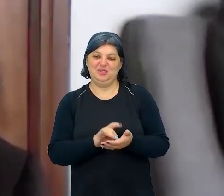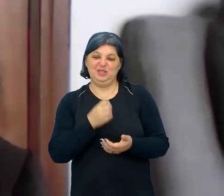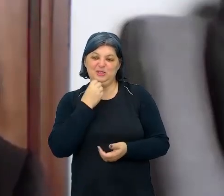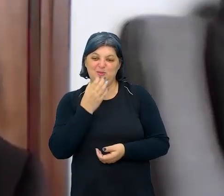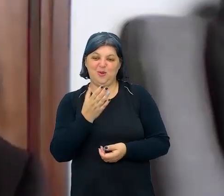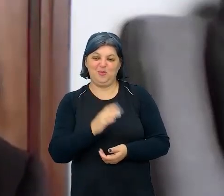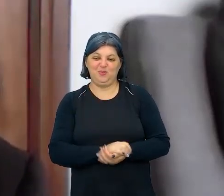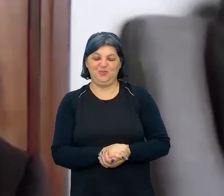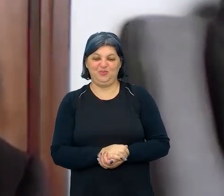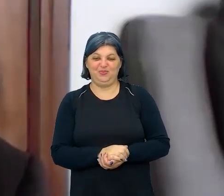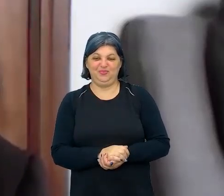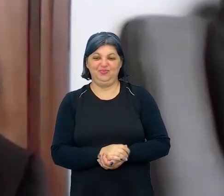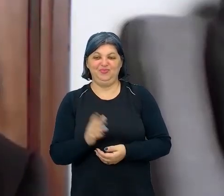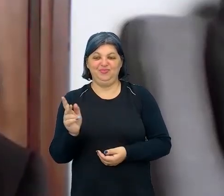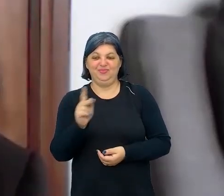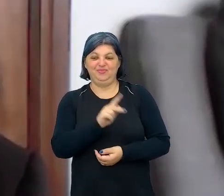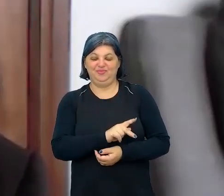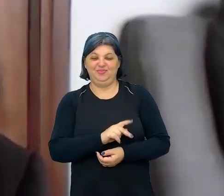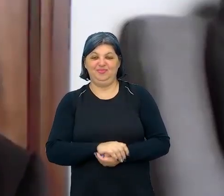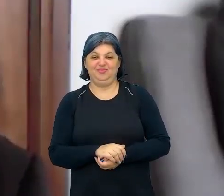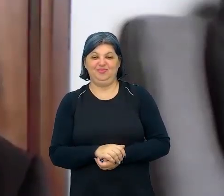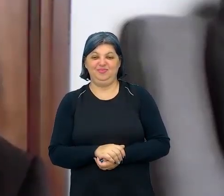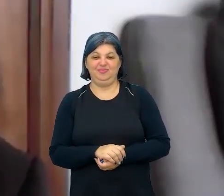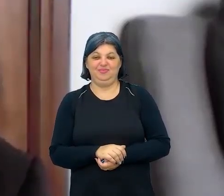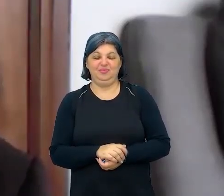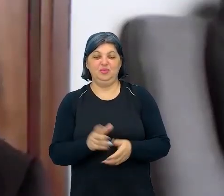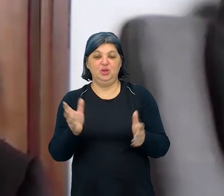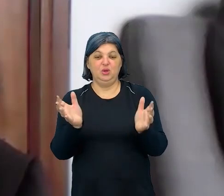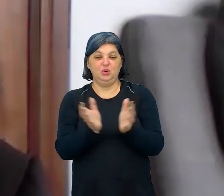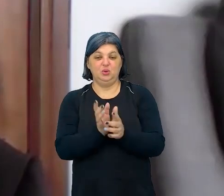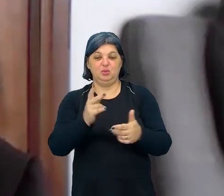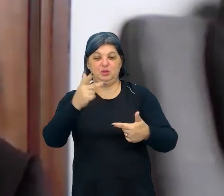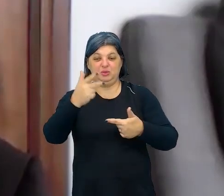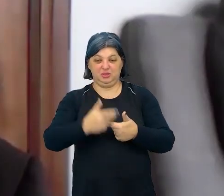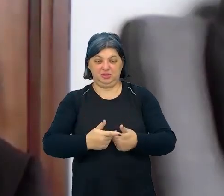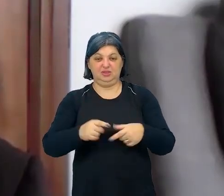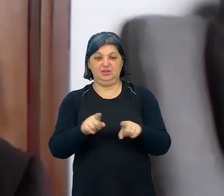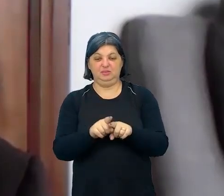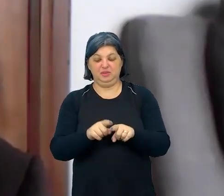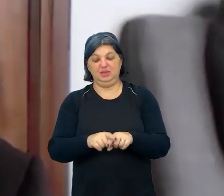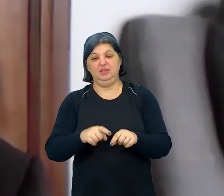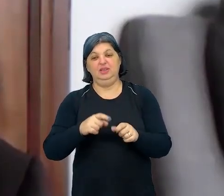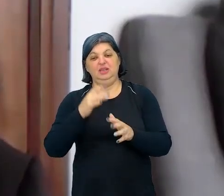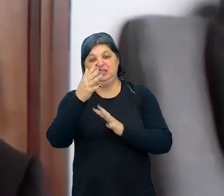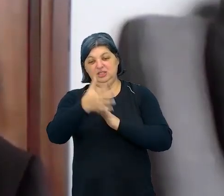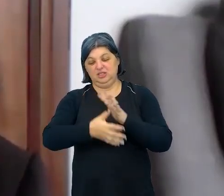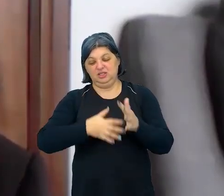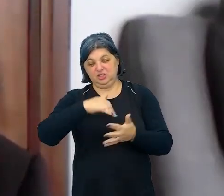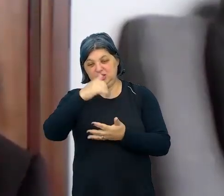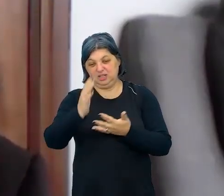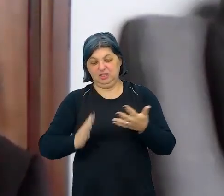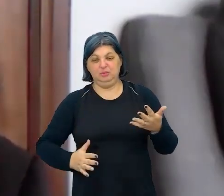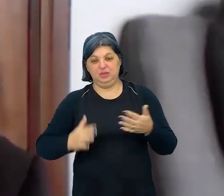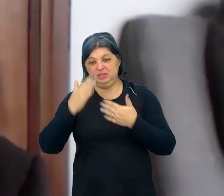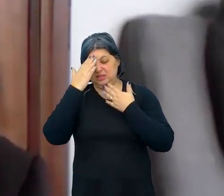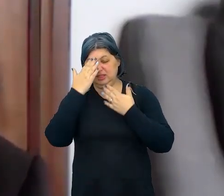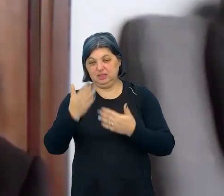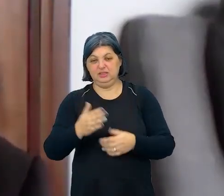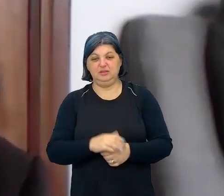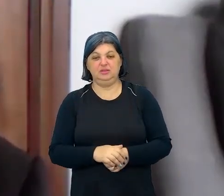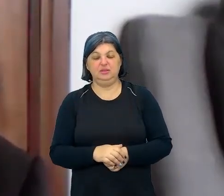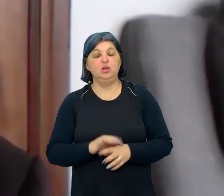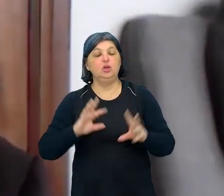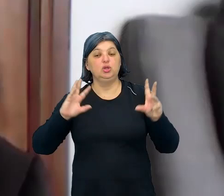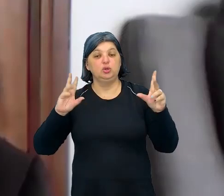estudar. Então, professores, pessoal da produção eu agradeço, pessoal de Libras eu agradeço, todos